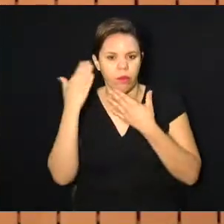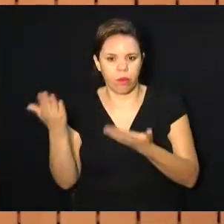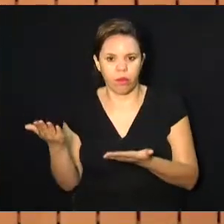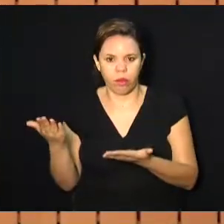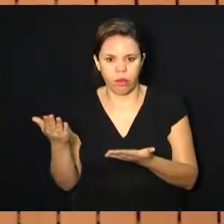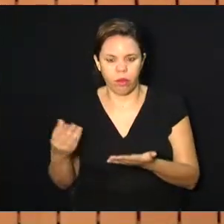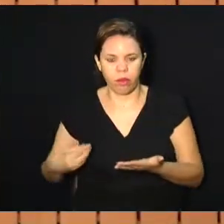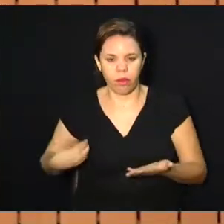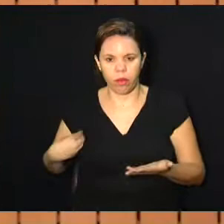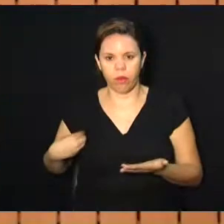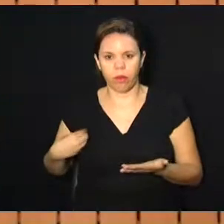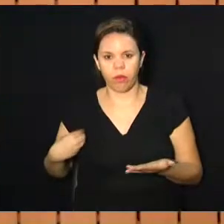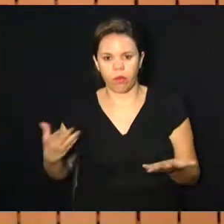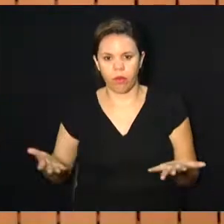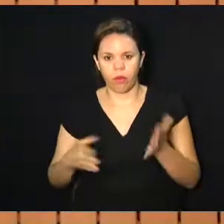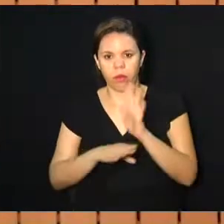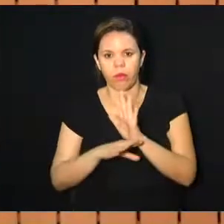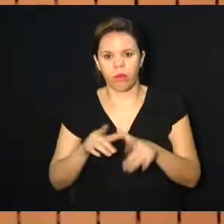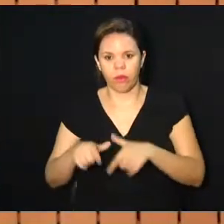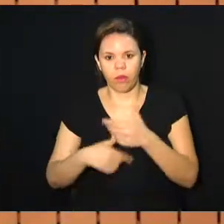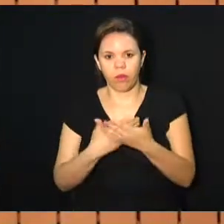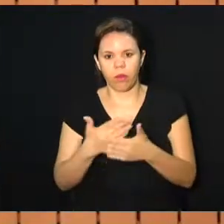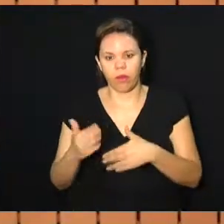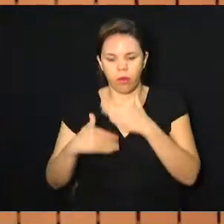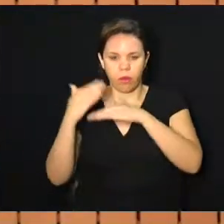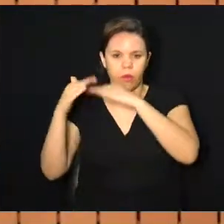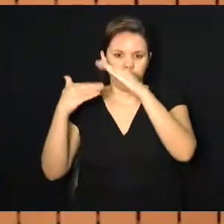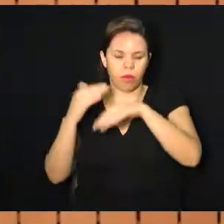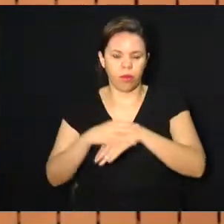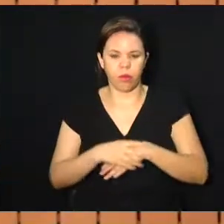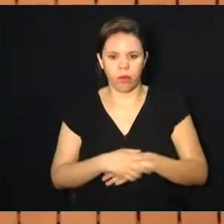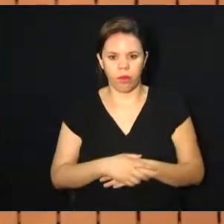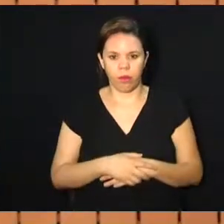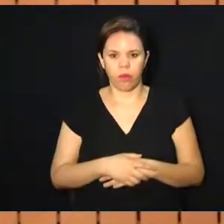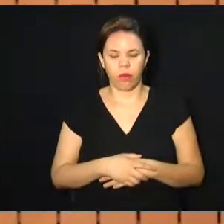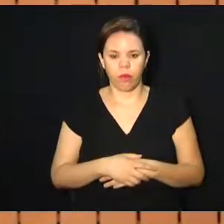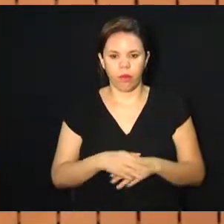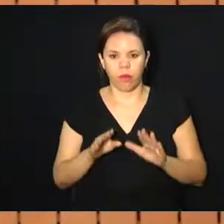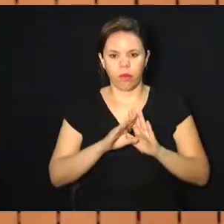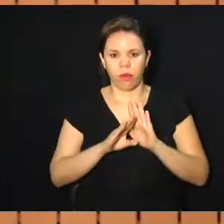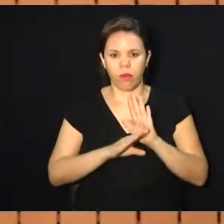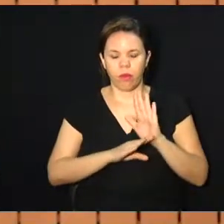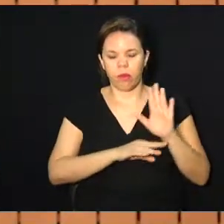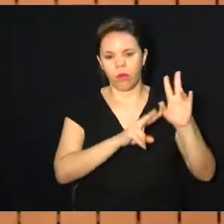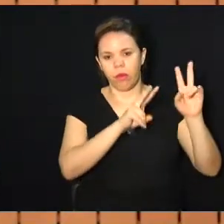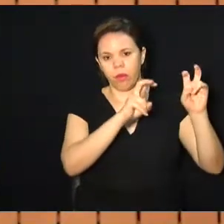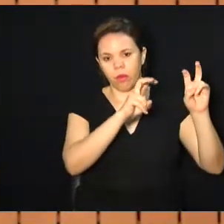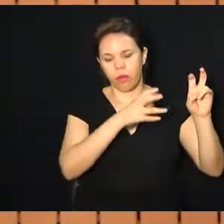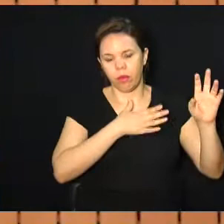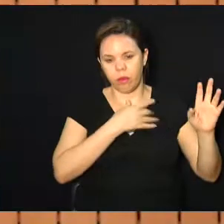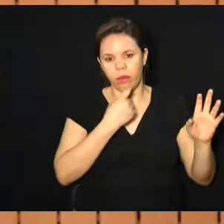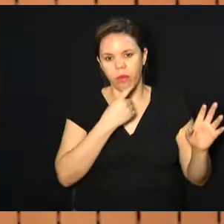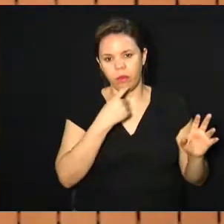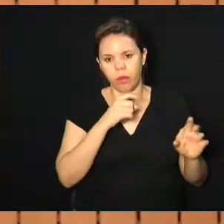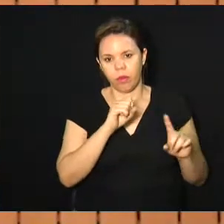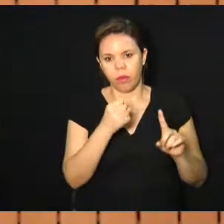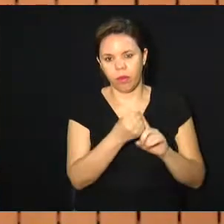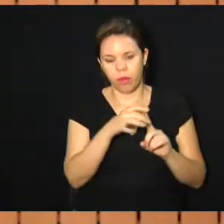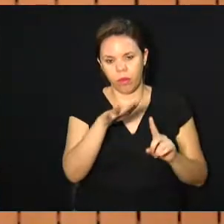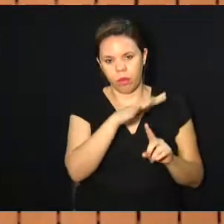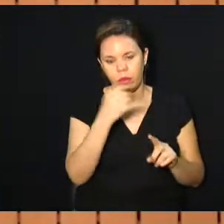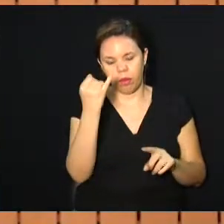aqui a presença, a contribuição e todo o trabalho que vem sendo desenvolvido, né? Minha Campinas, IDEC, a sociedade civil que vem desenvolvendo esse trabalho